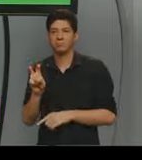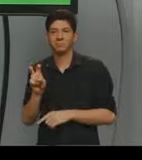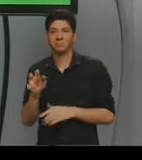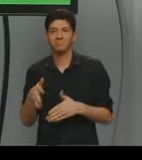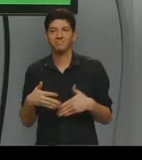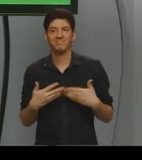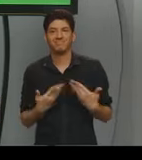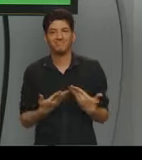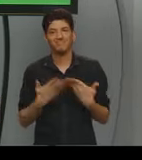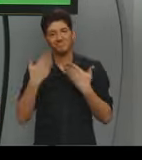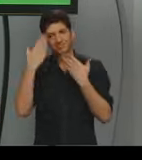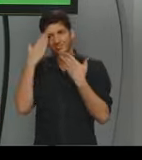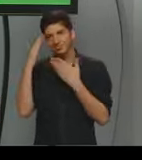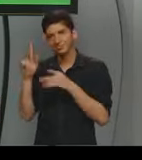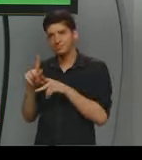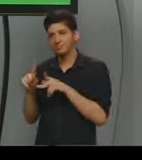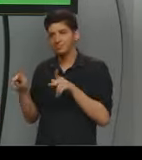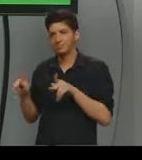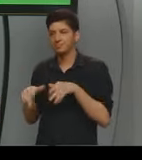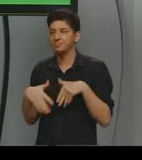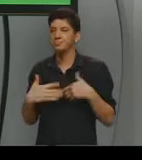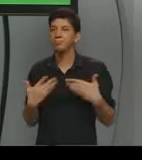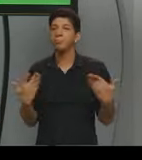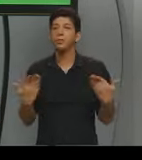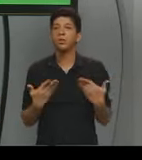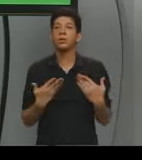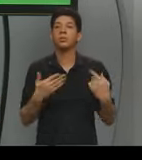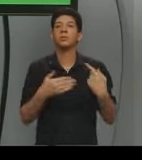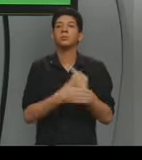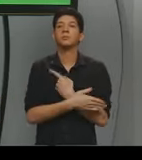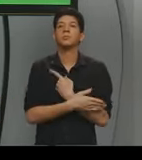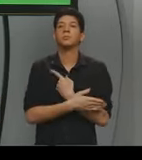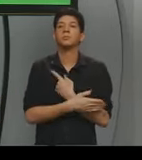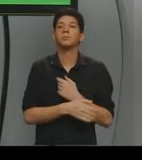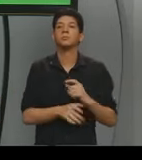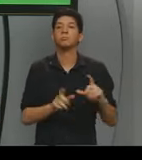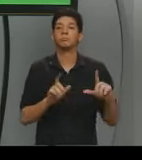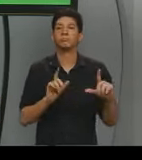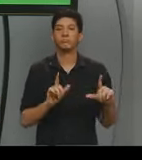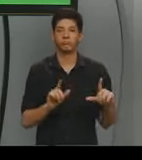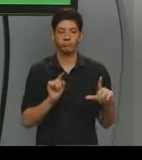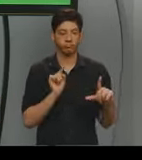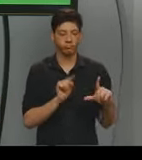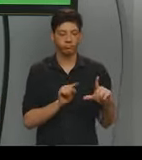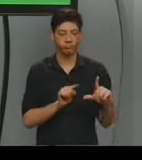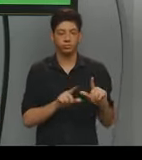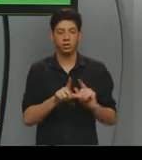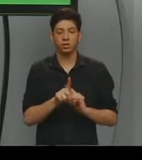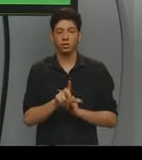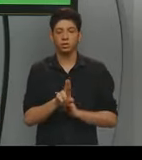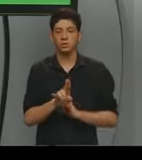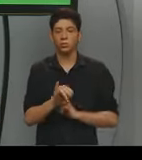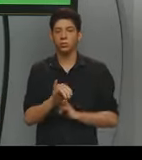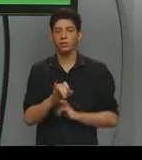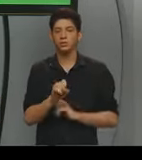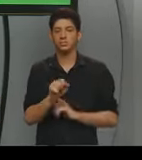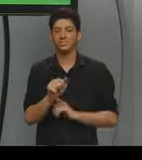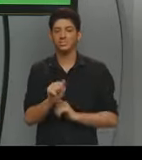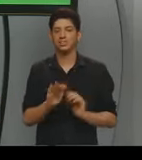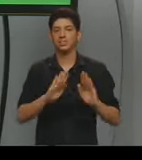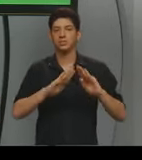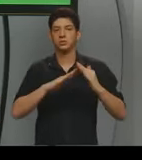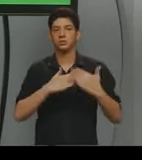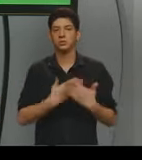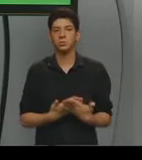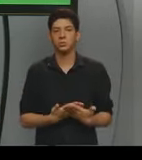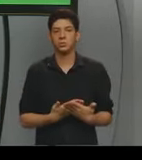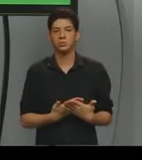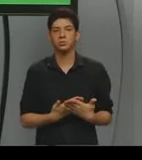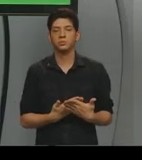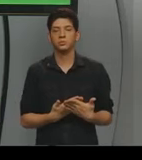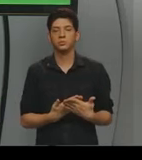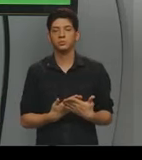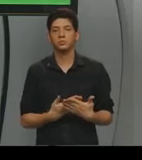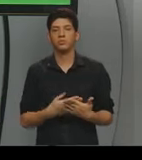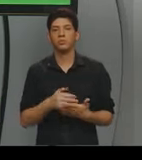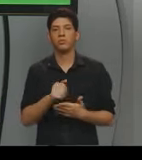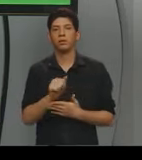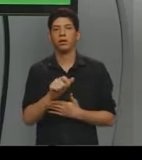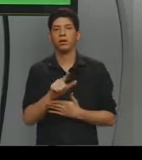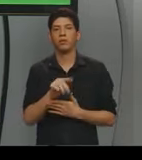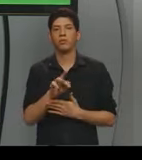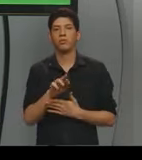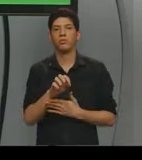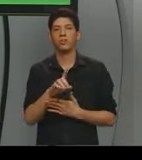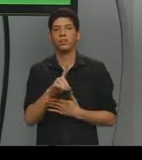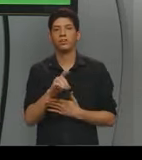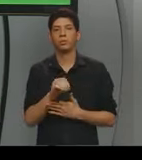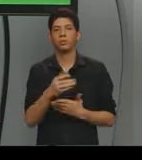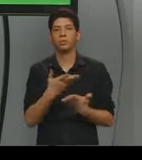obrigada, professor. Agora, a nossa próxima pergunta veio da Luísa Souza, da Escola Municipal Alfredo Catão. Ela está